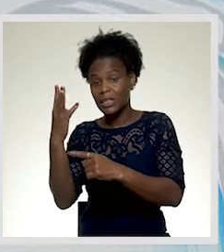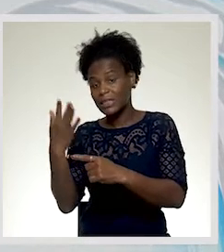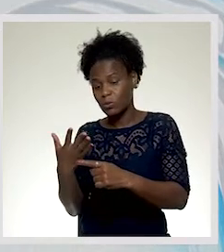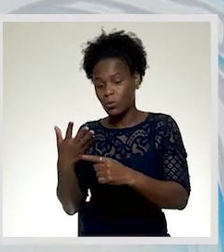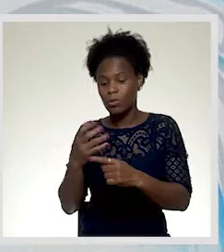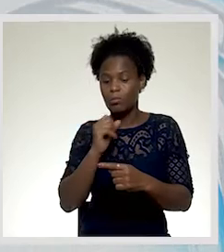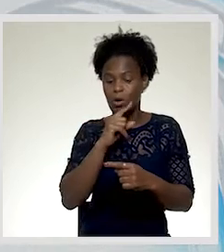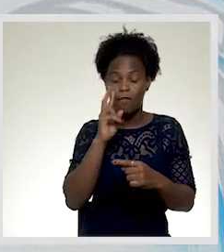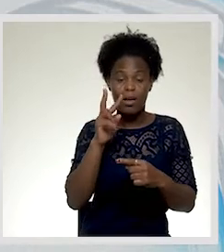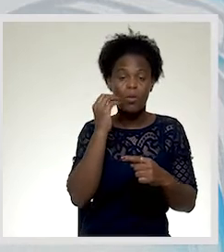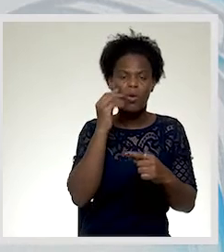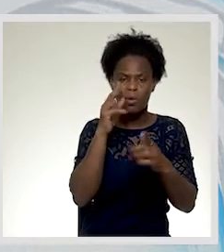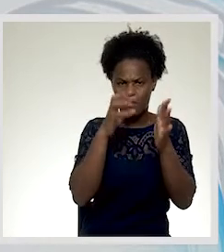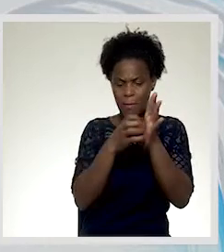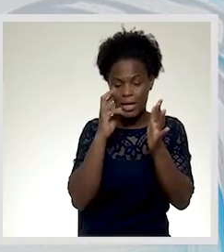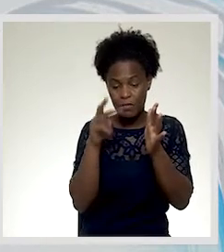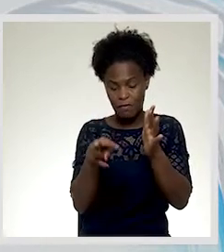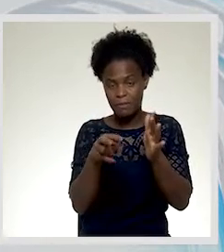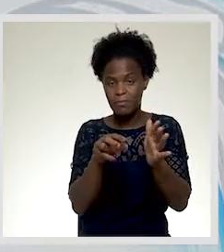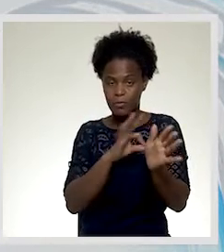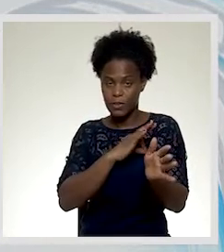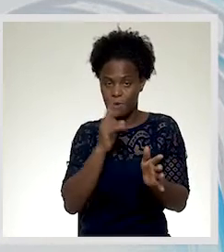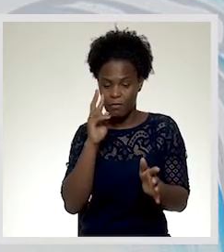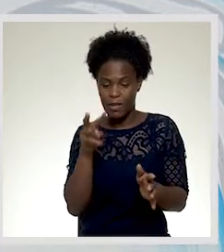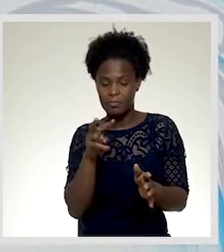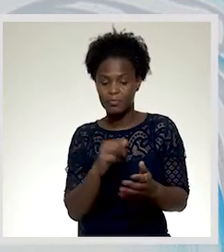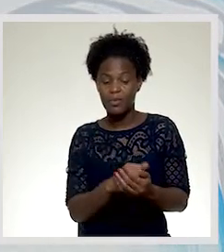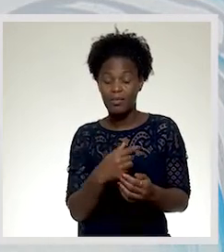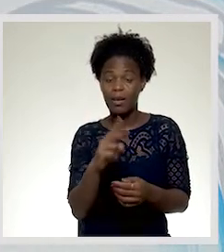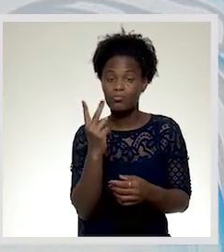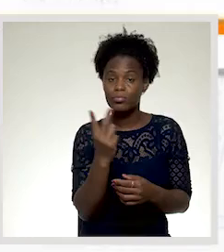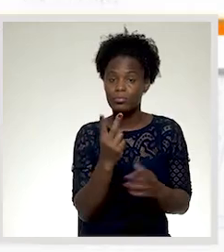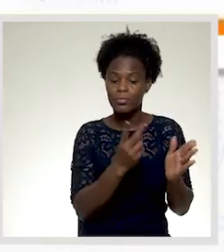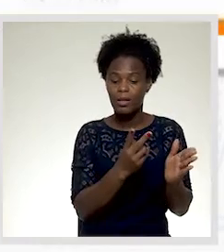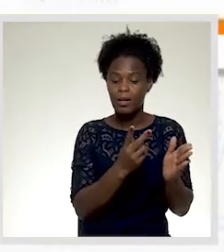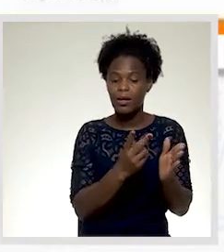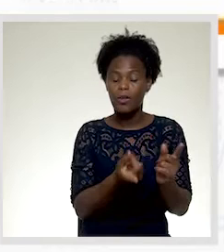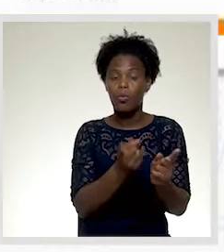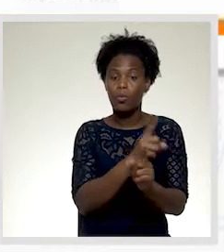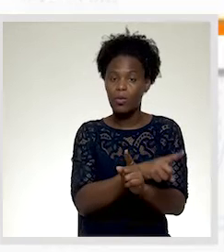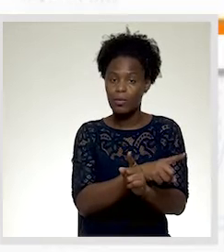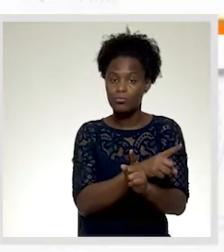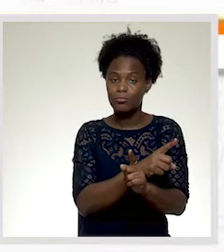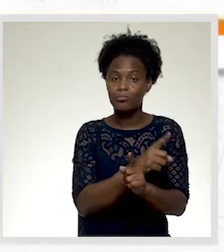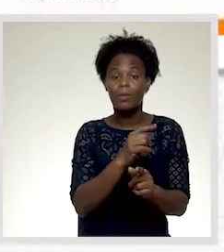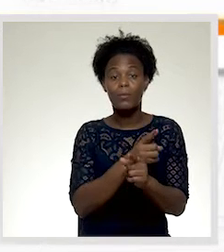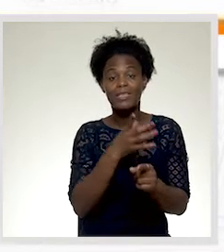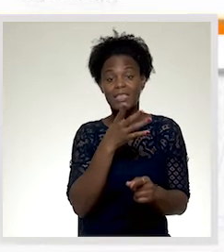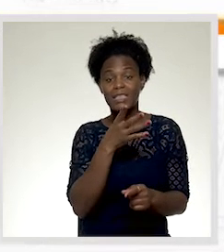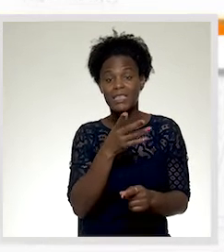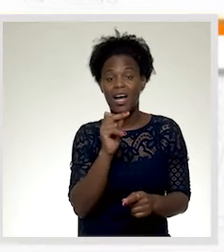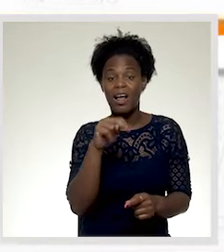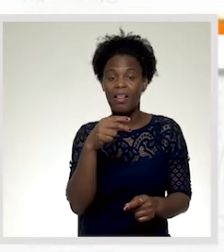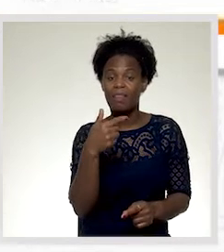linha, 5 linha. Podem ver aqui como está aqui na figura. Tem aqui as duas cadeias que estão no sentido oposto uma